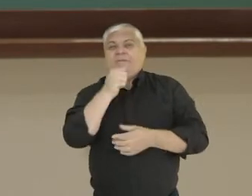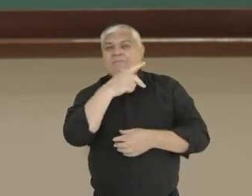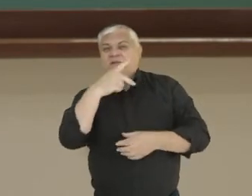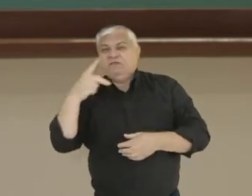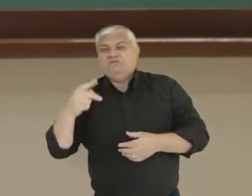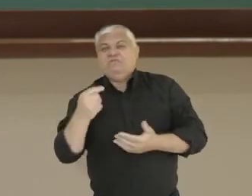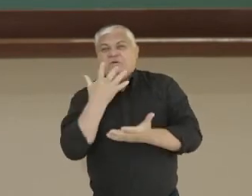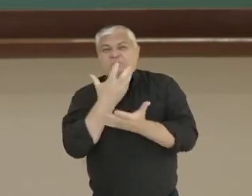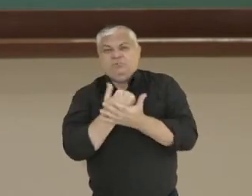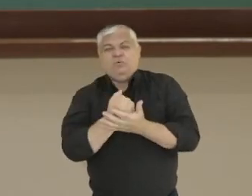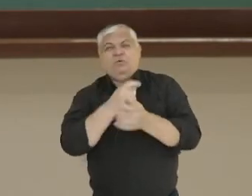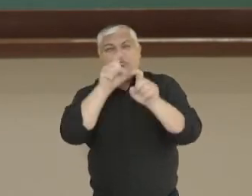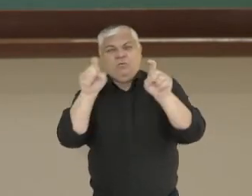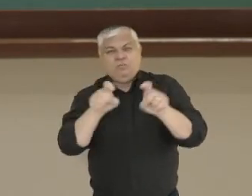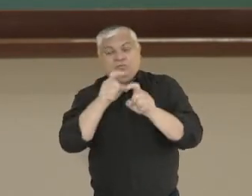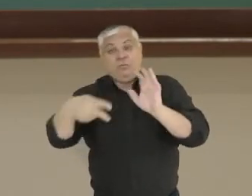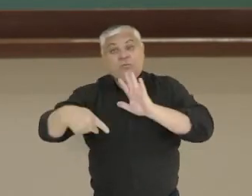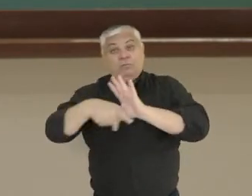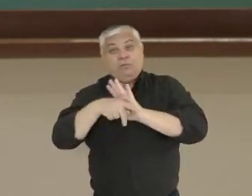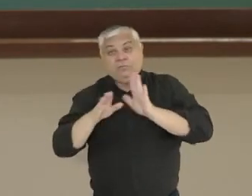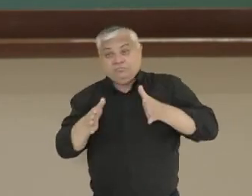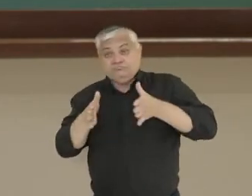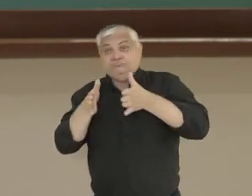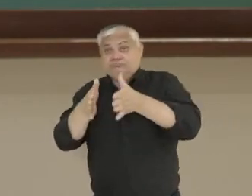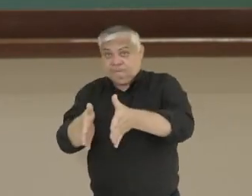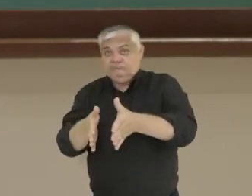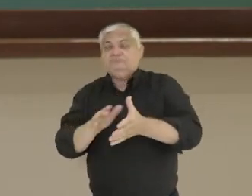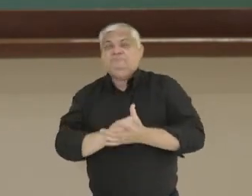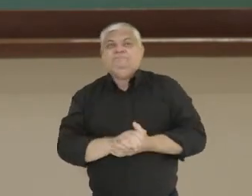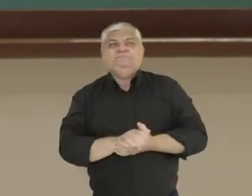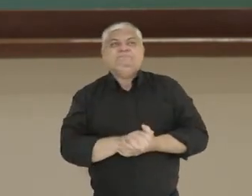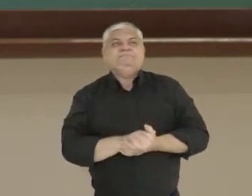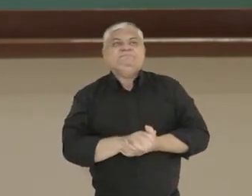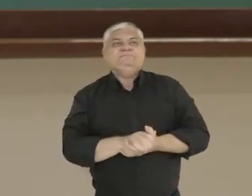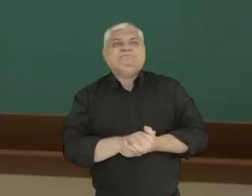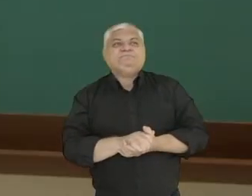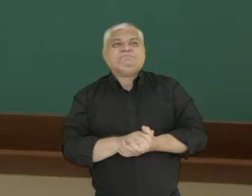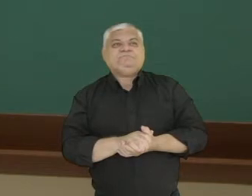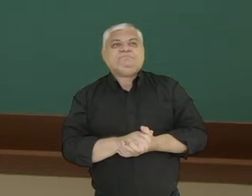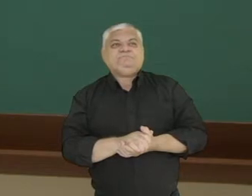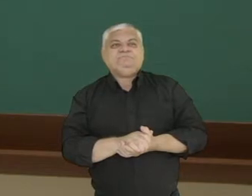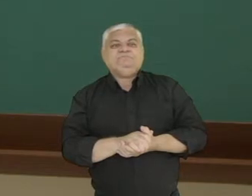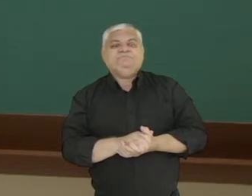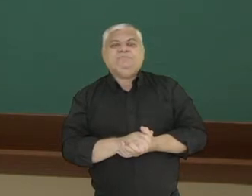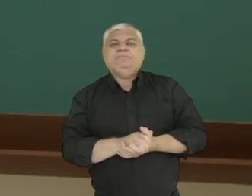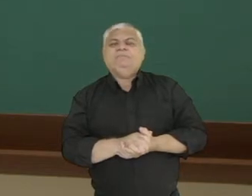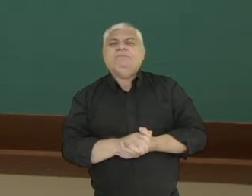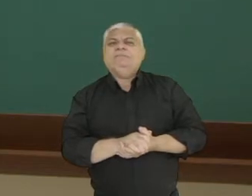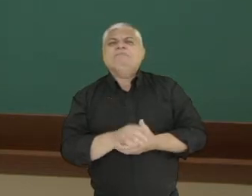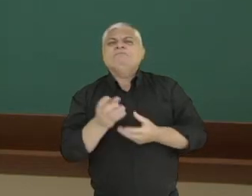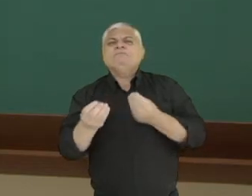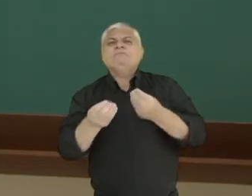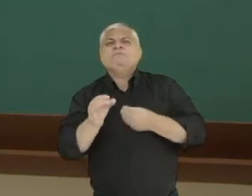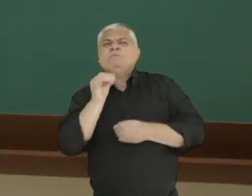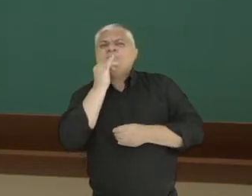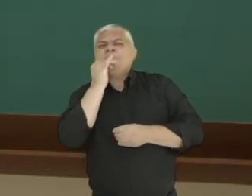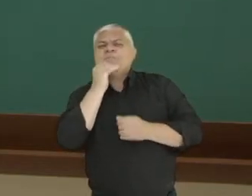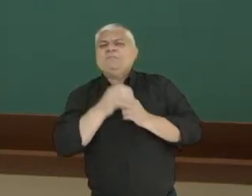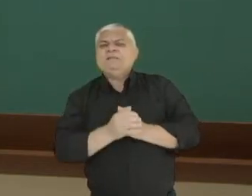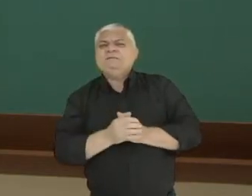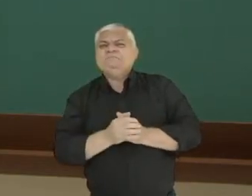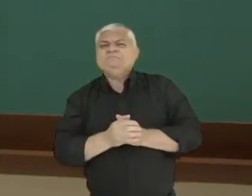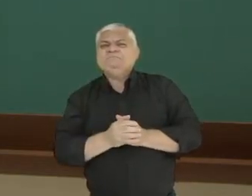computador específicos, em programas, em softwares específicos. Aí nós vamos ter aqui, ó, o monitoramento por imagens de satélite,